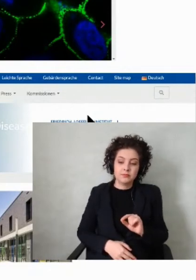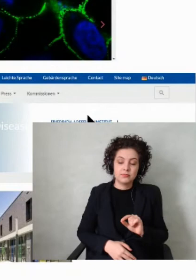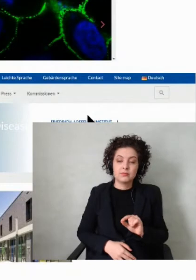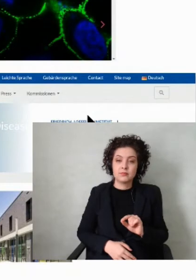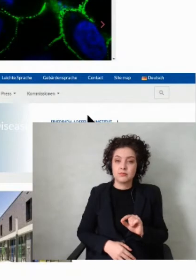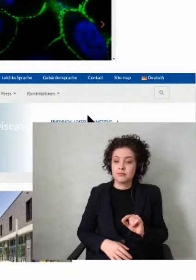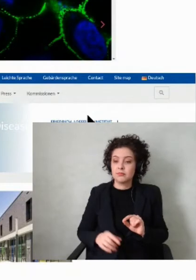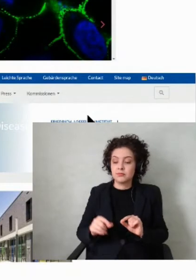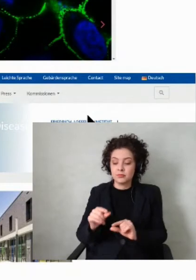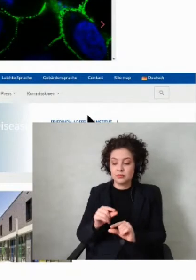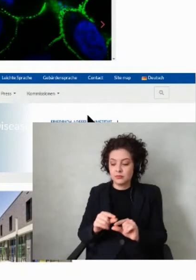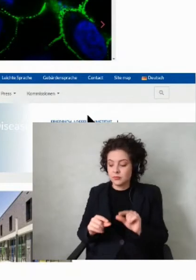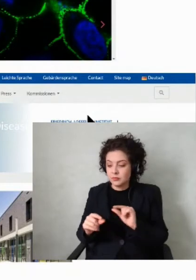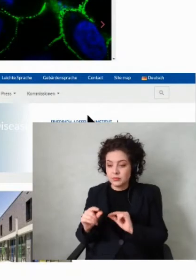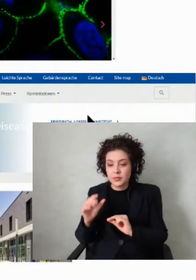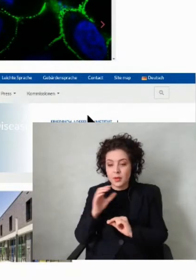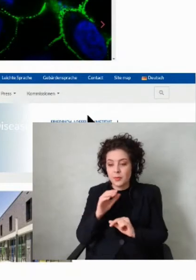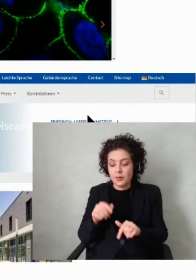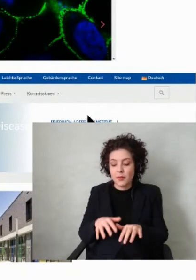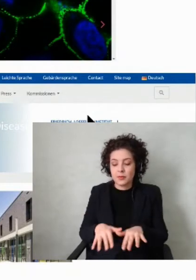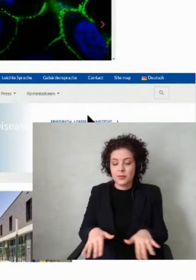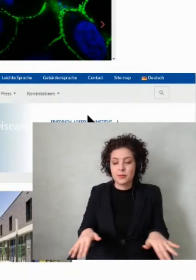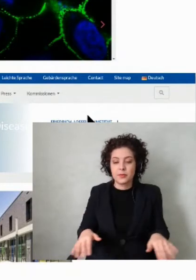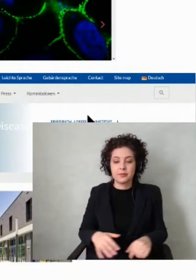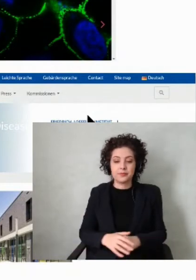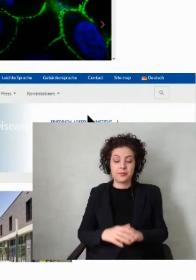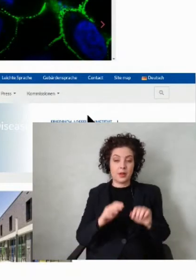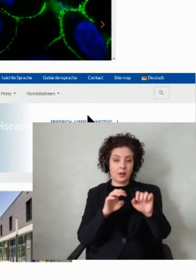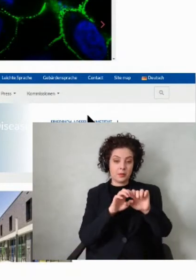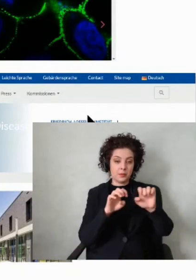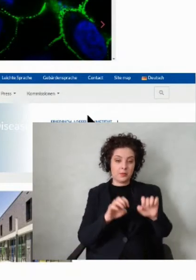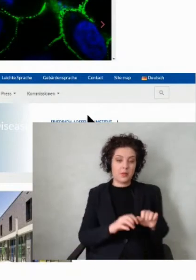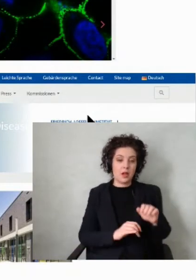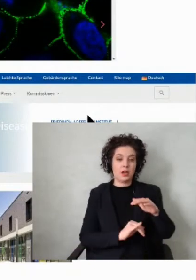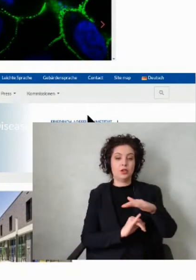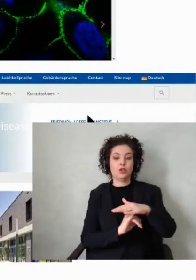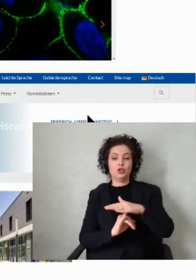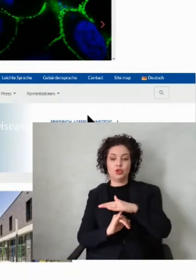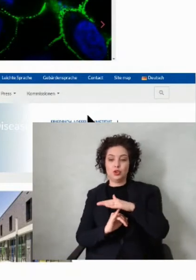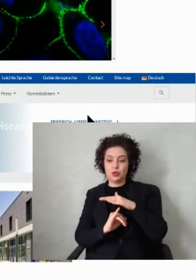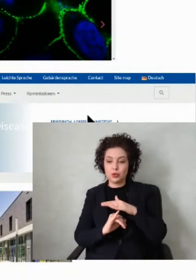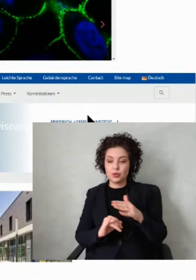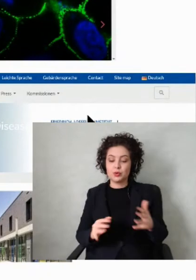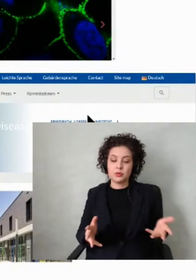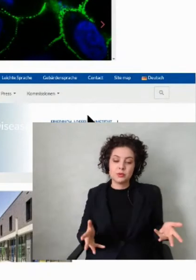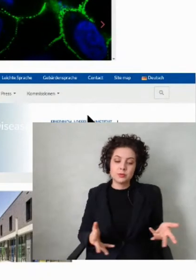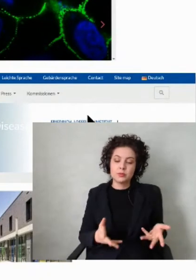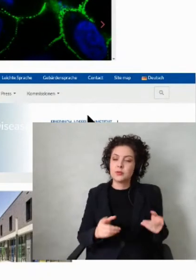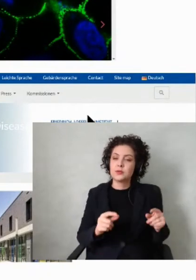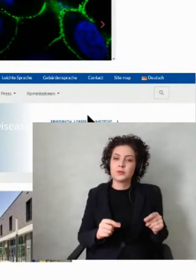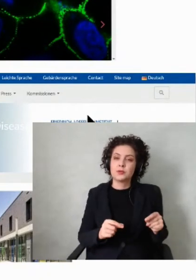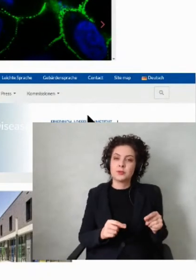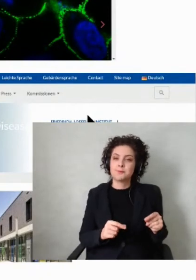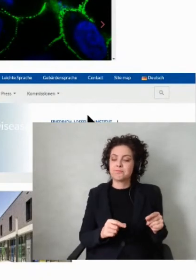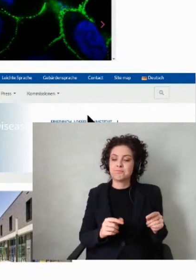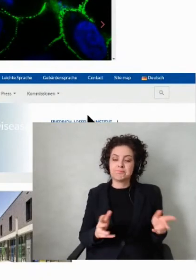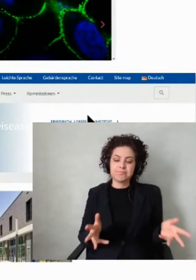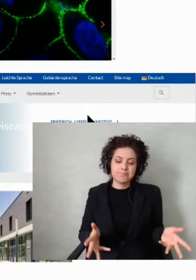sido feito estruturas, institutos, que promovem